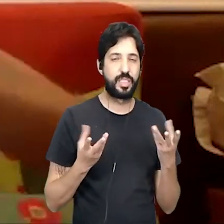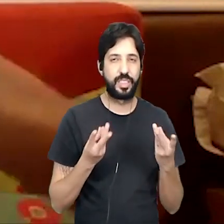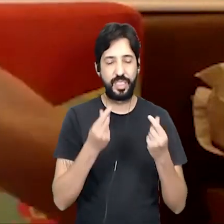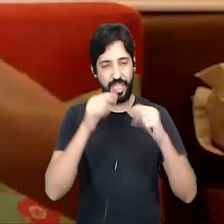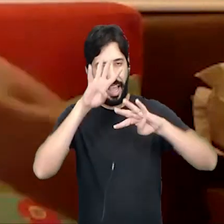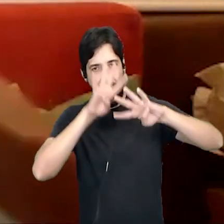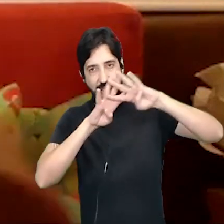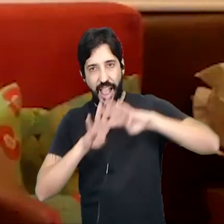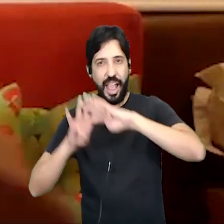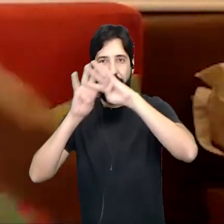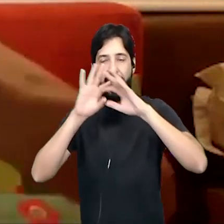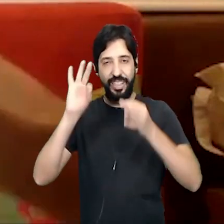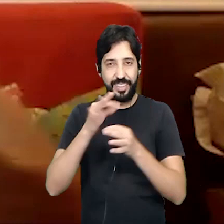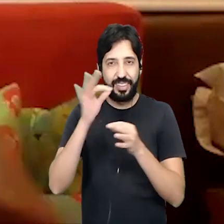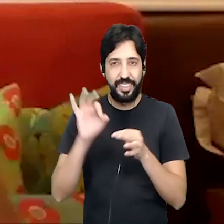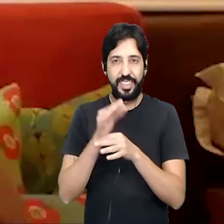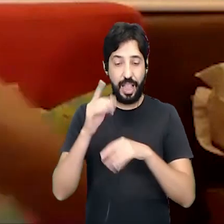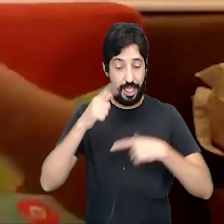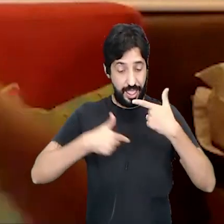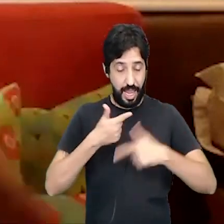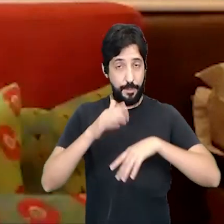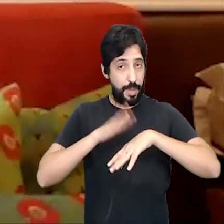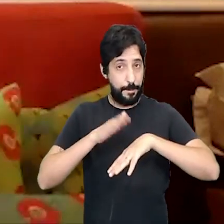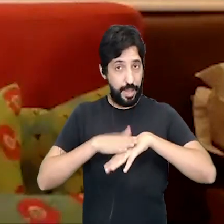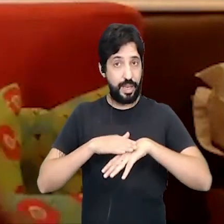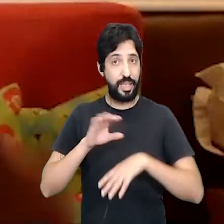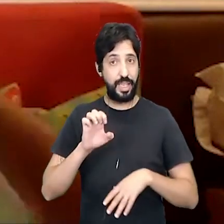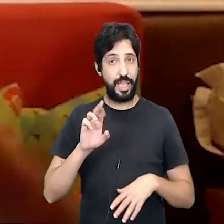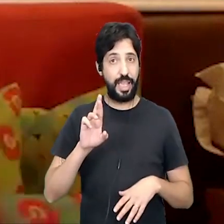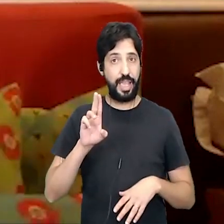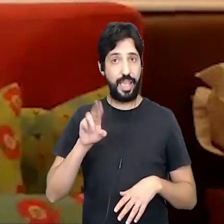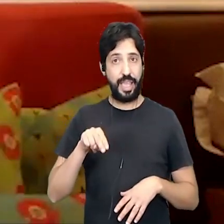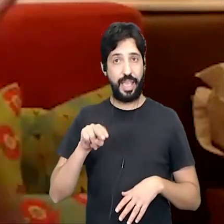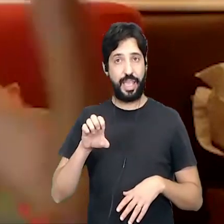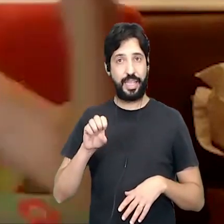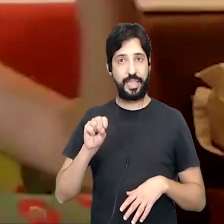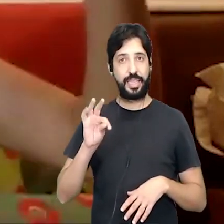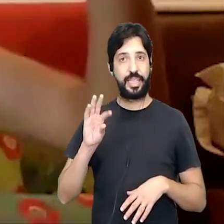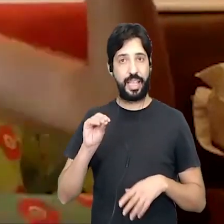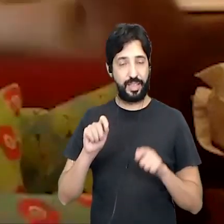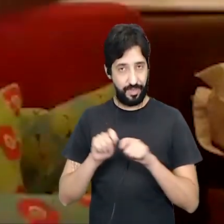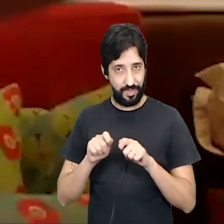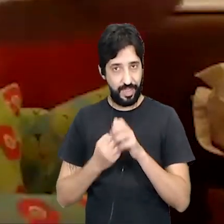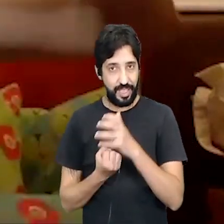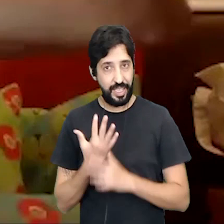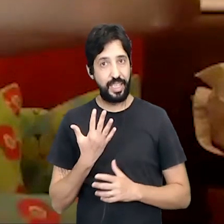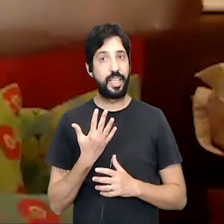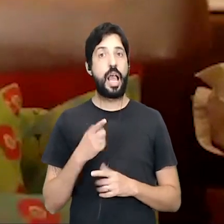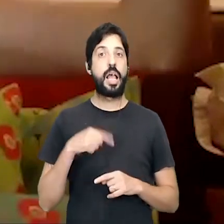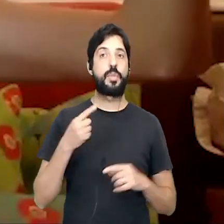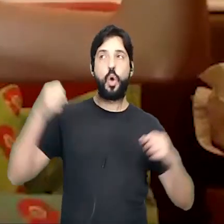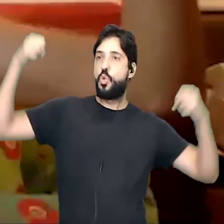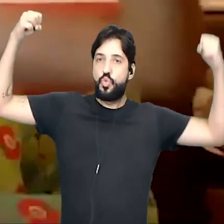partir da tessitura, né? De uma rede, de um tricô, de um trabalho manual que o Ernesto Neto,